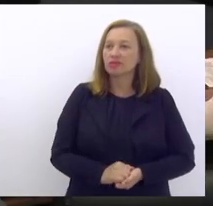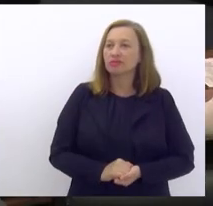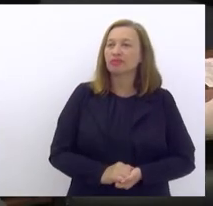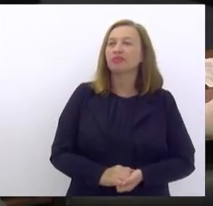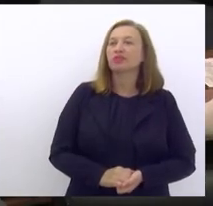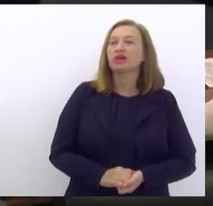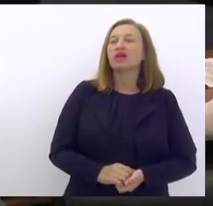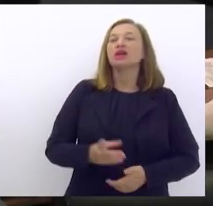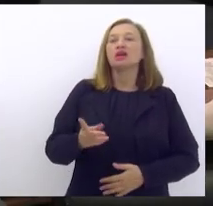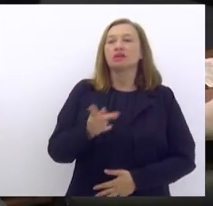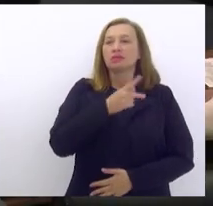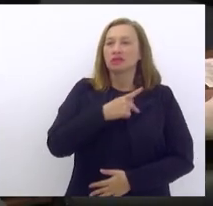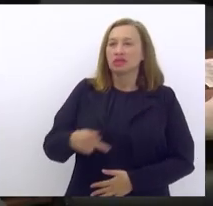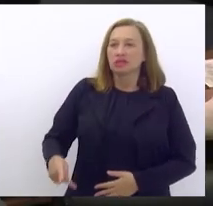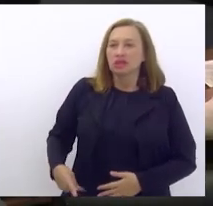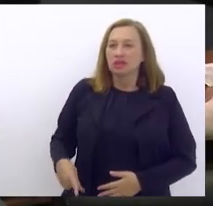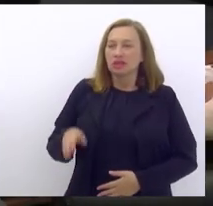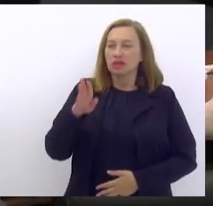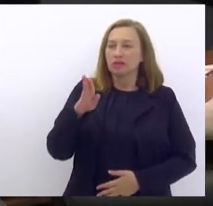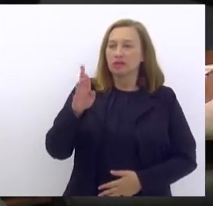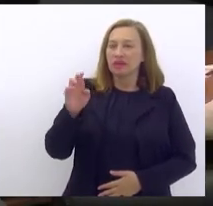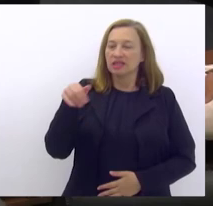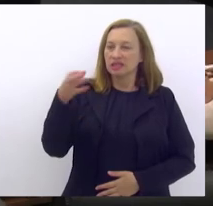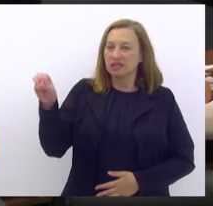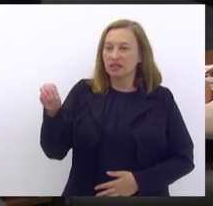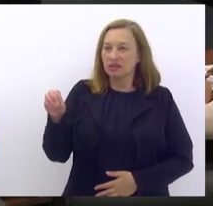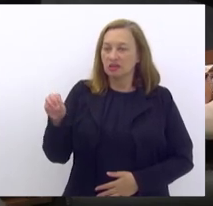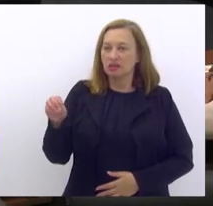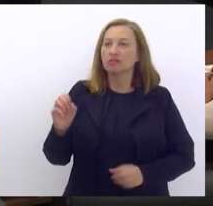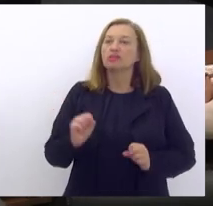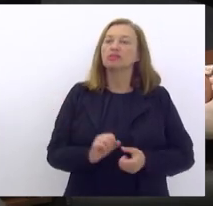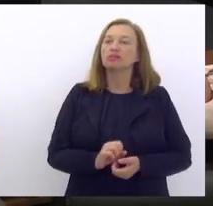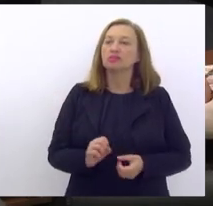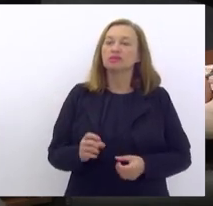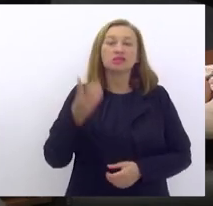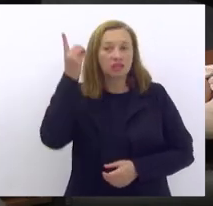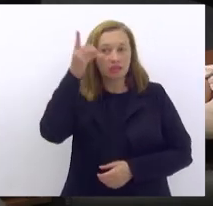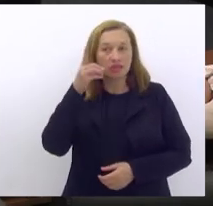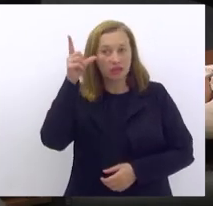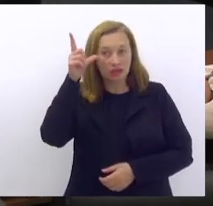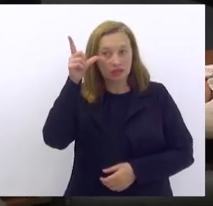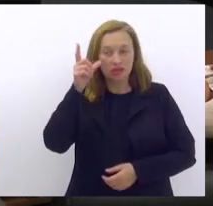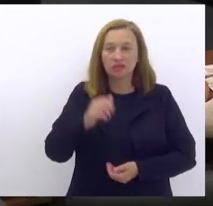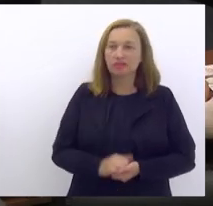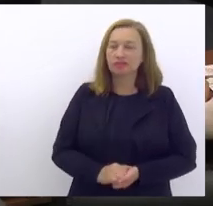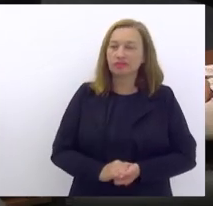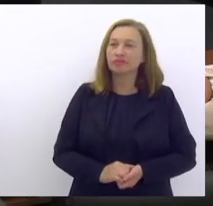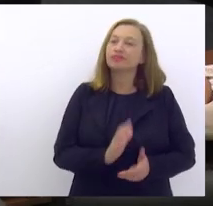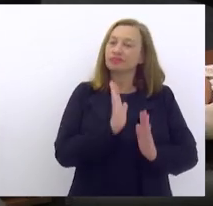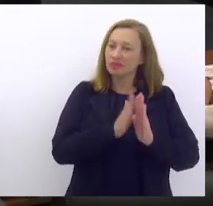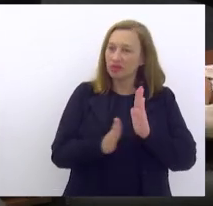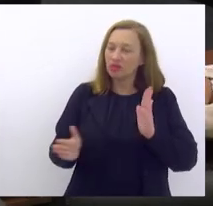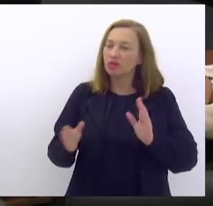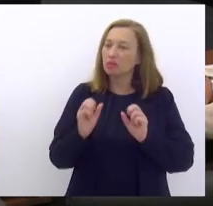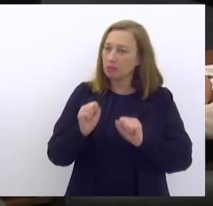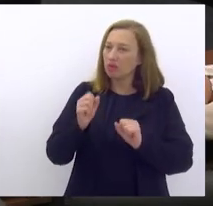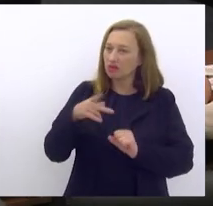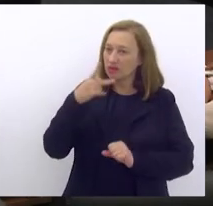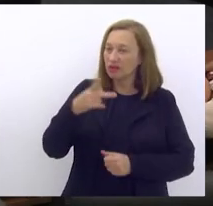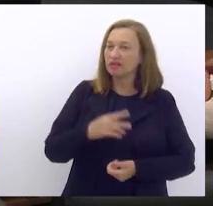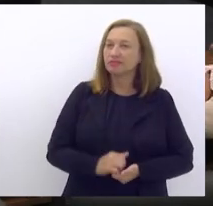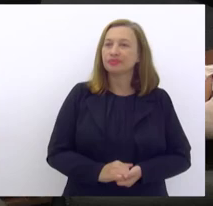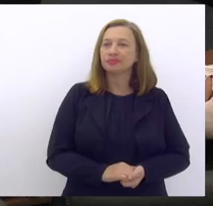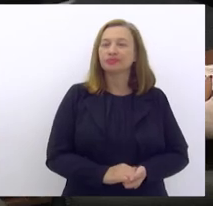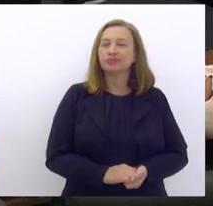Presidente Brazão, por gentileza. Oi, fala, Lucinha. Deputado Brazão. Toda, Lucinha, questão de ordem, pode falar a nossa nobre